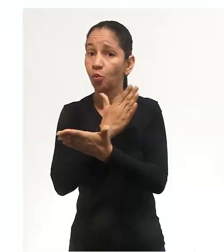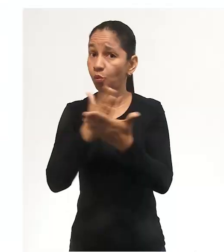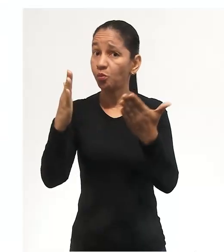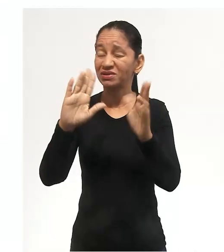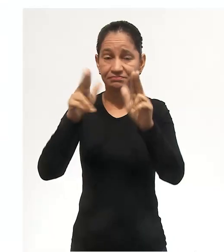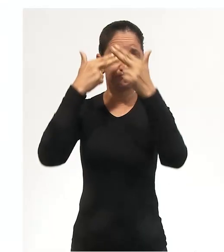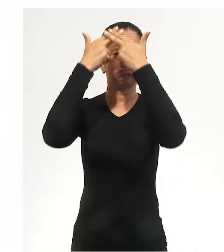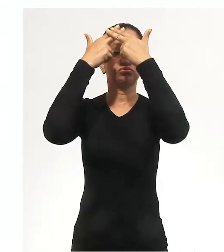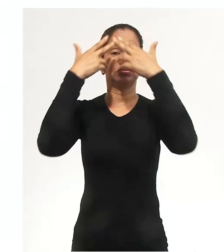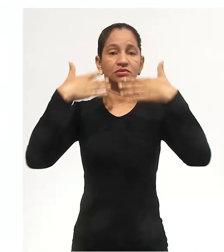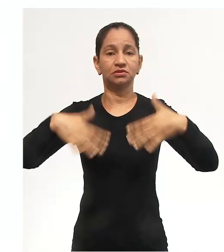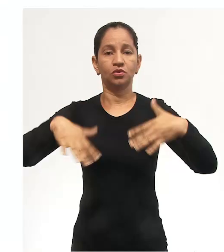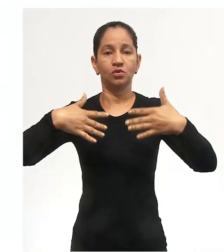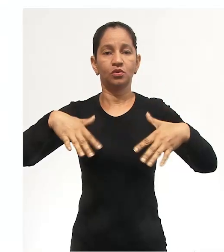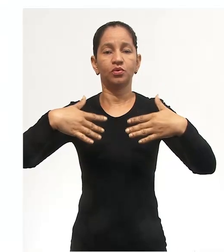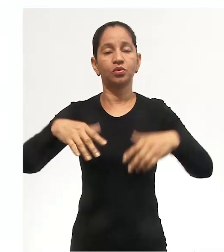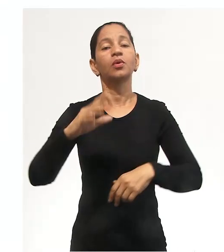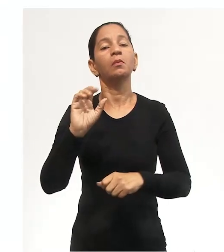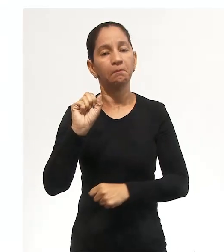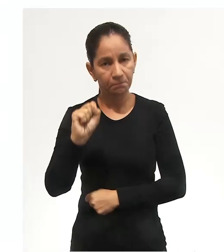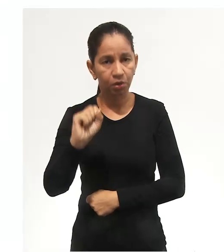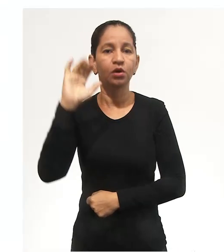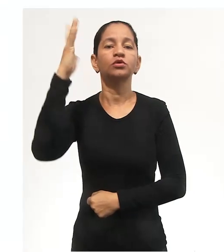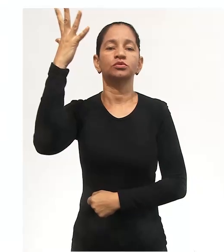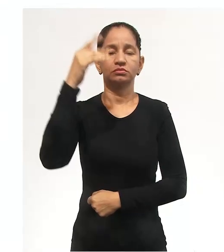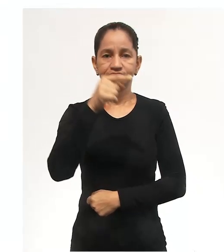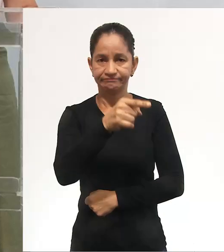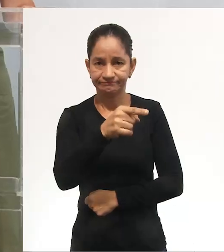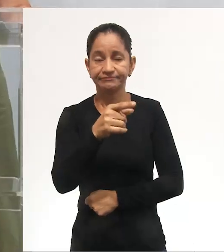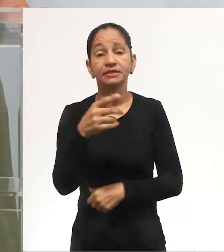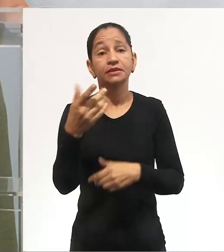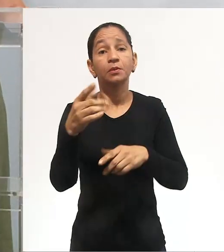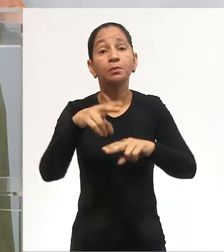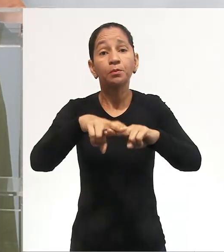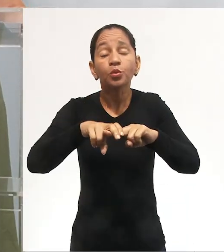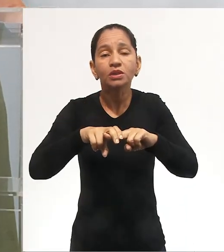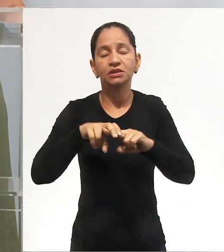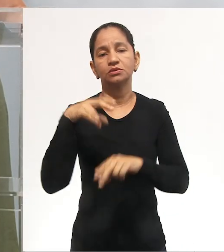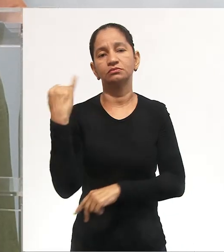constrangedora. Então, é importante, né, a gente